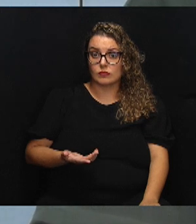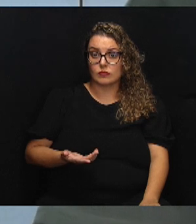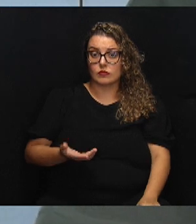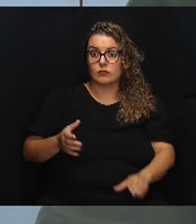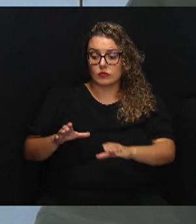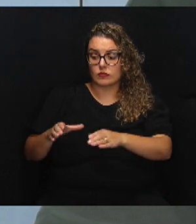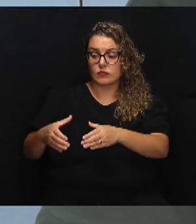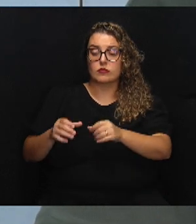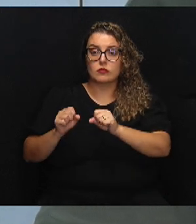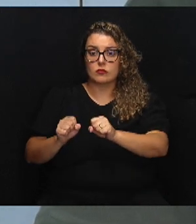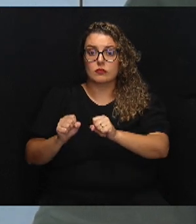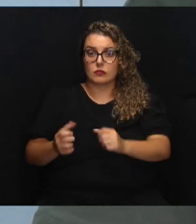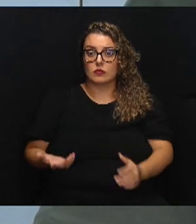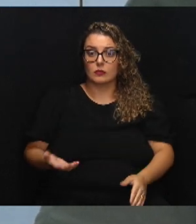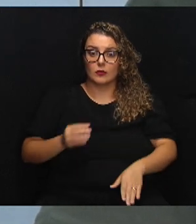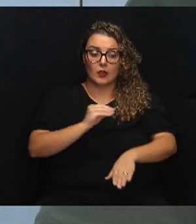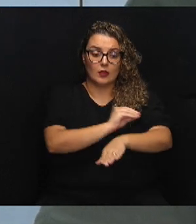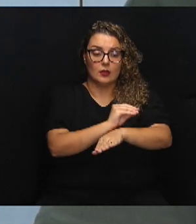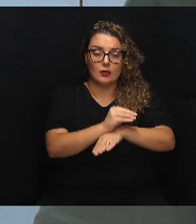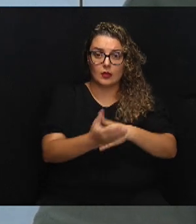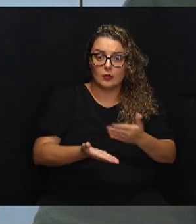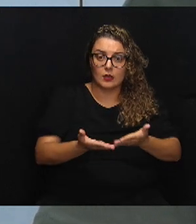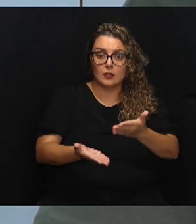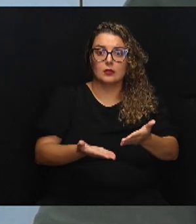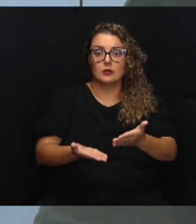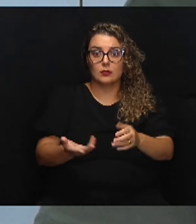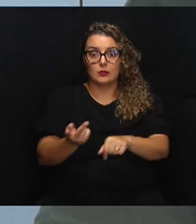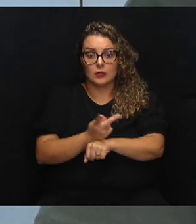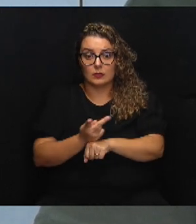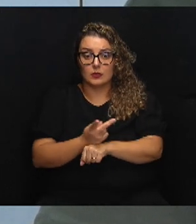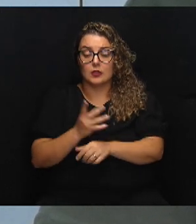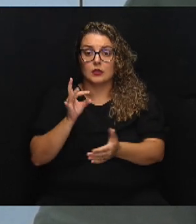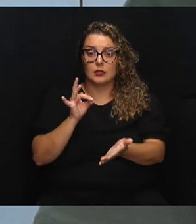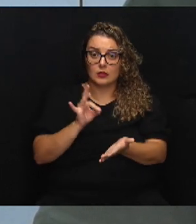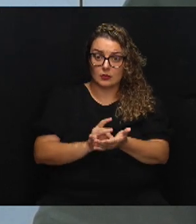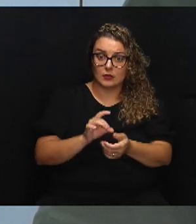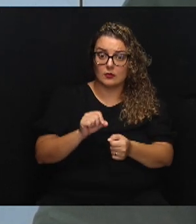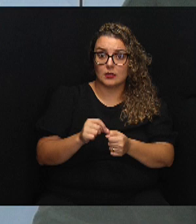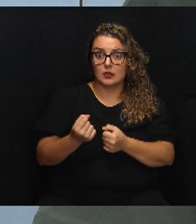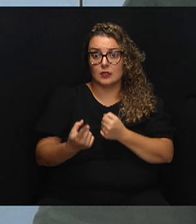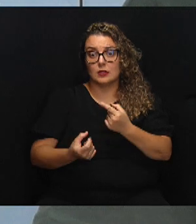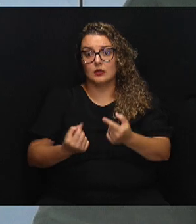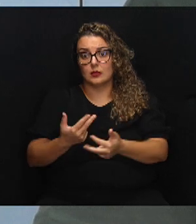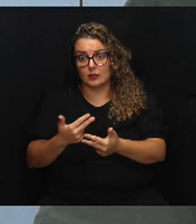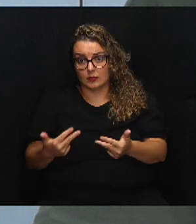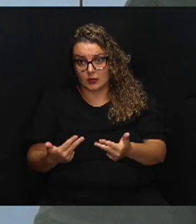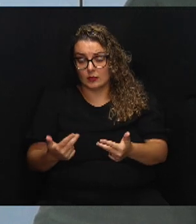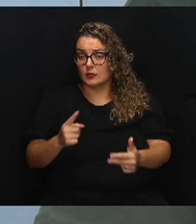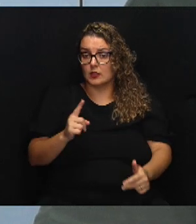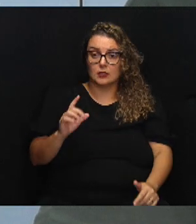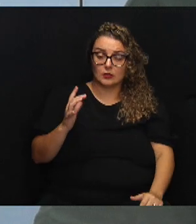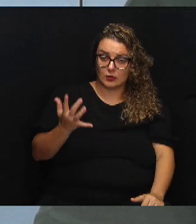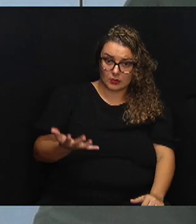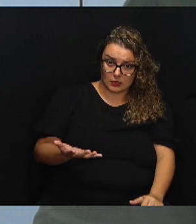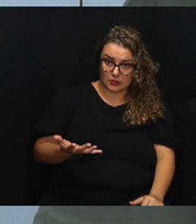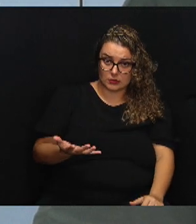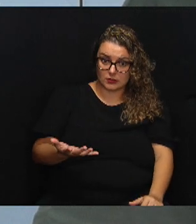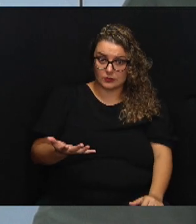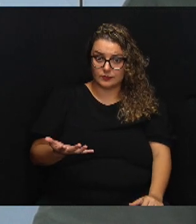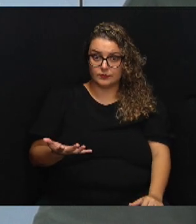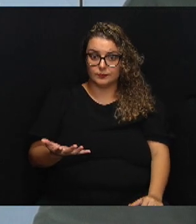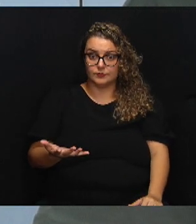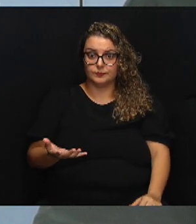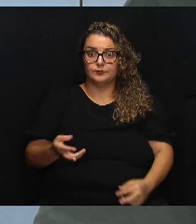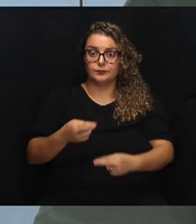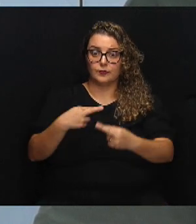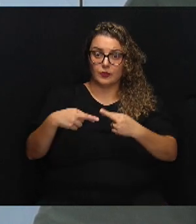departamento que possa cuidar, que possa ir atrás e realmente fazer alguma coisa para que isso daí não aconteça. Na